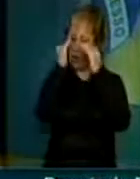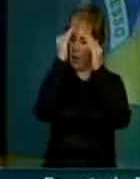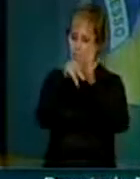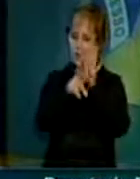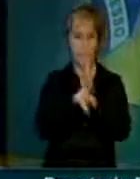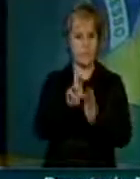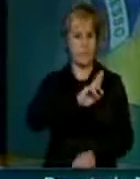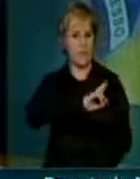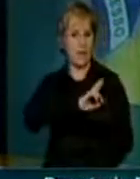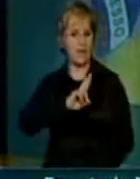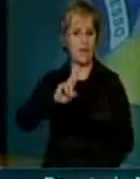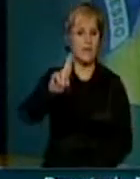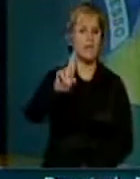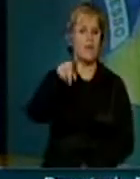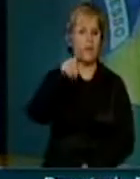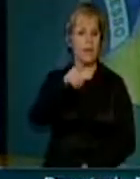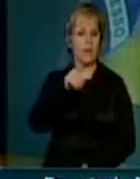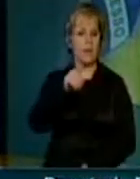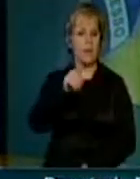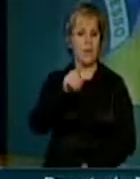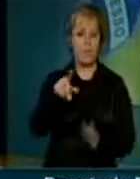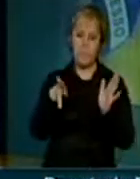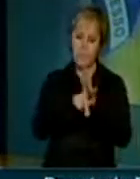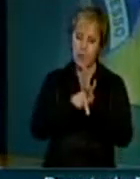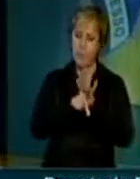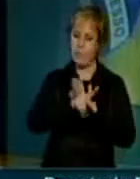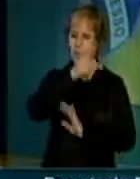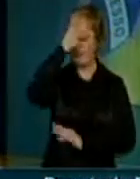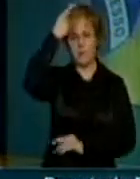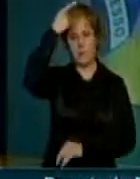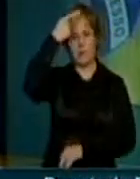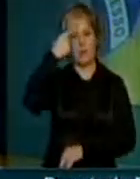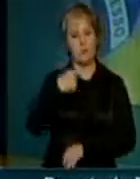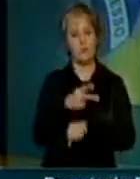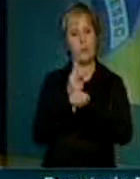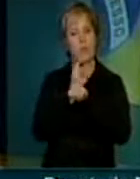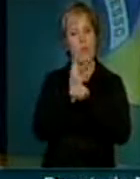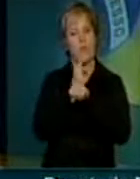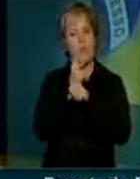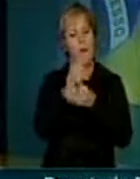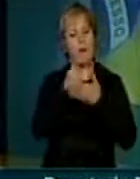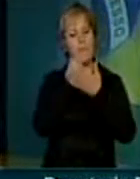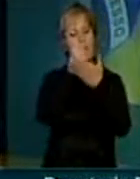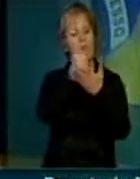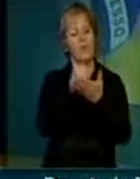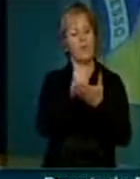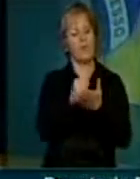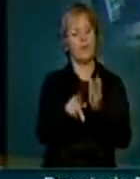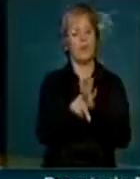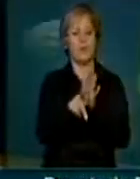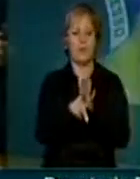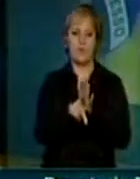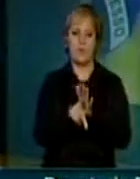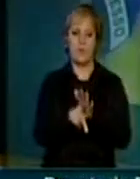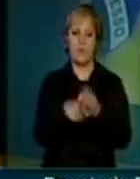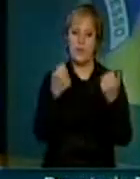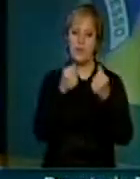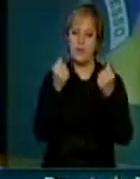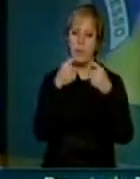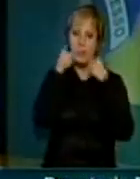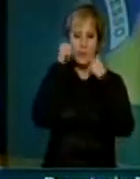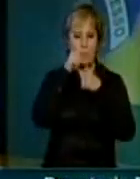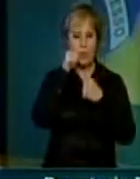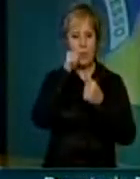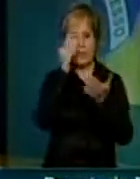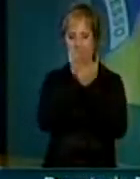a religiosidade é um exercício, uma peculiaridade humana. É preciso que as mulheres não sejam vítimas de